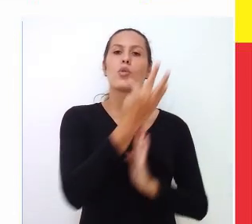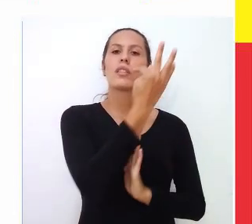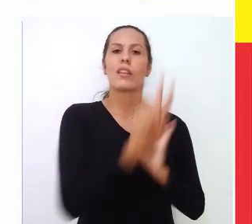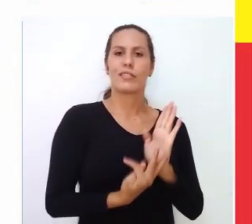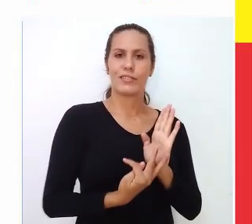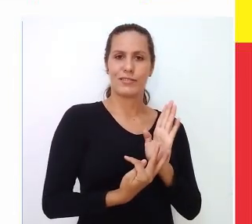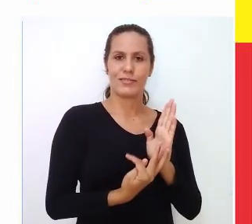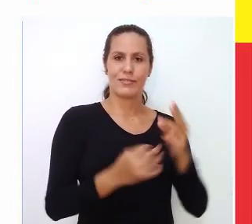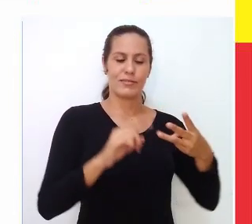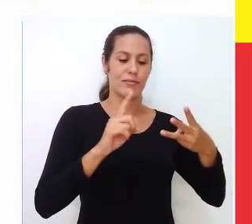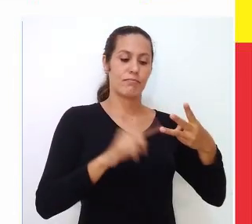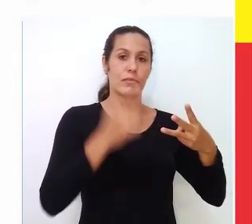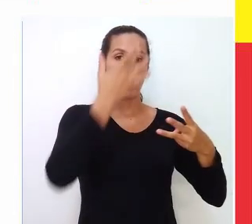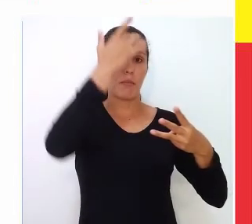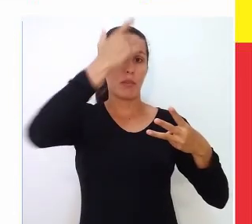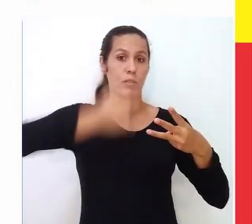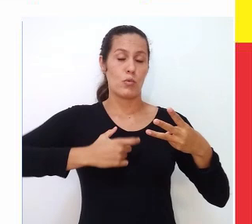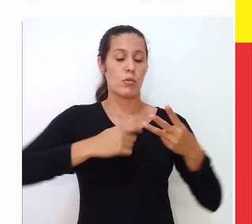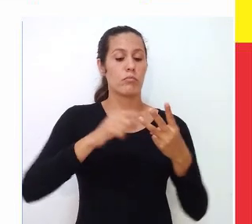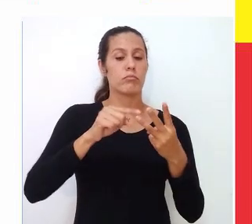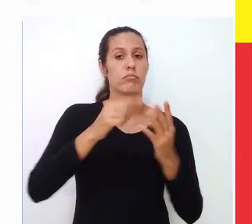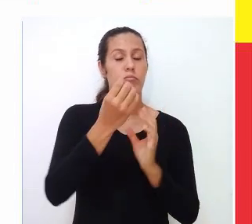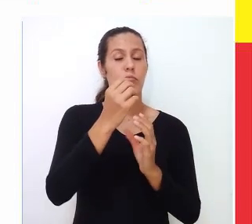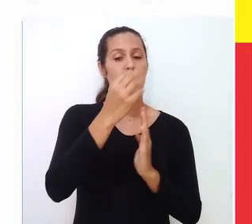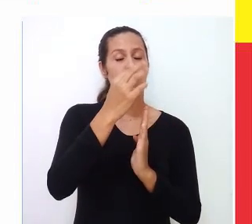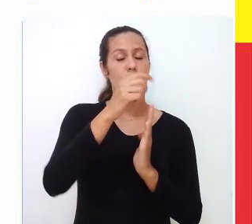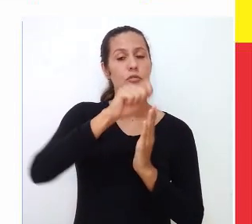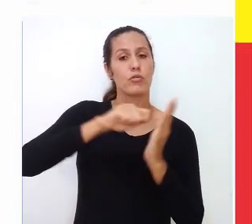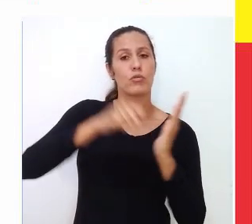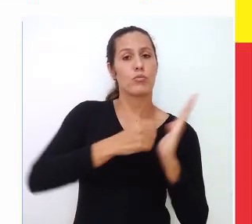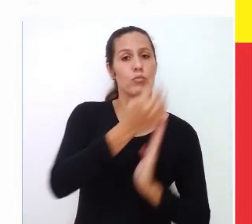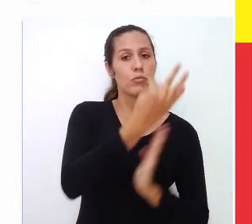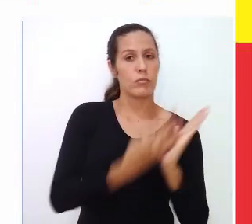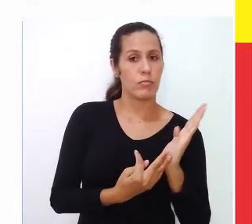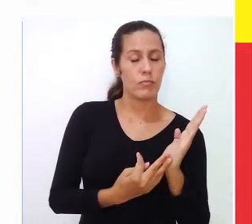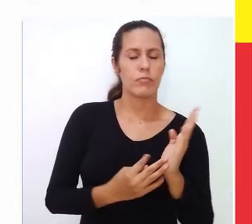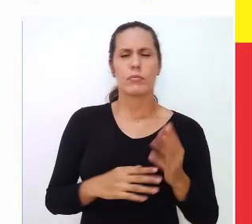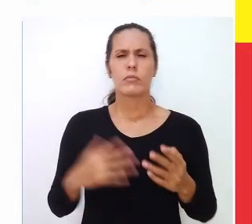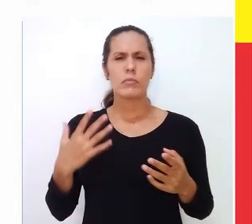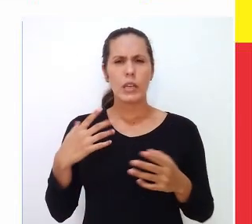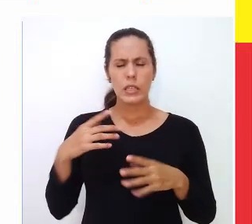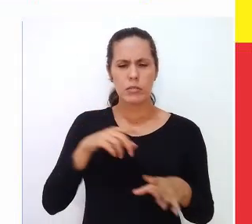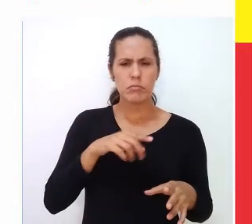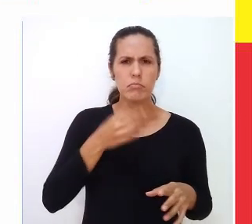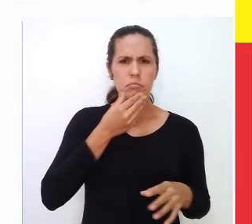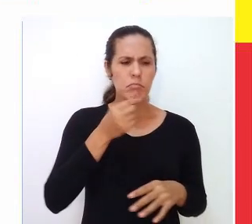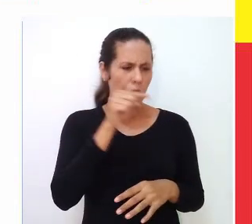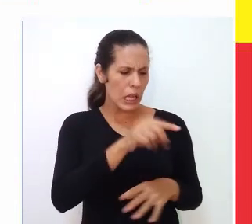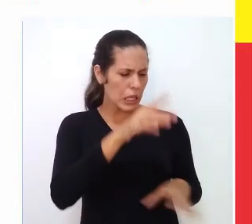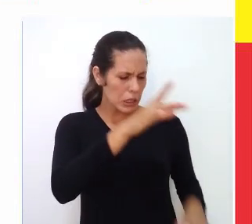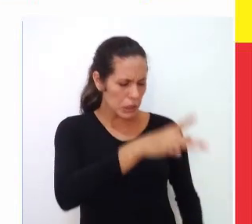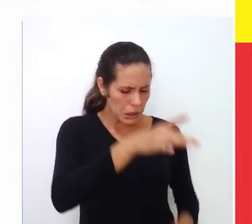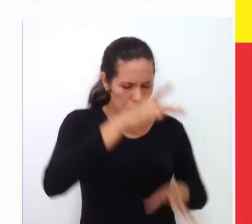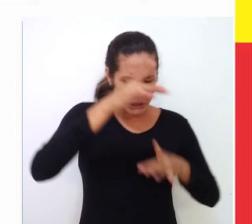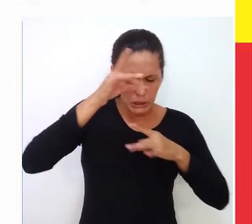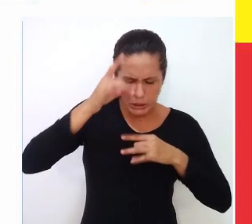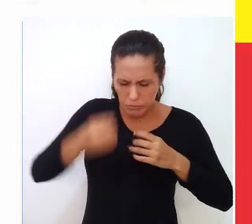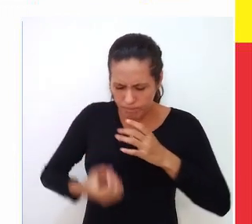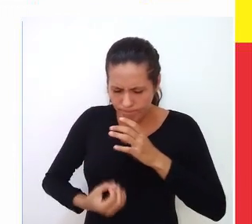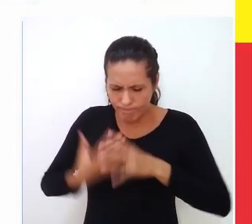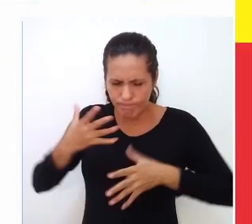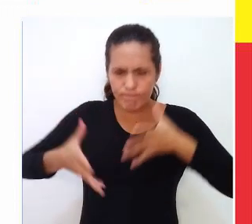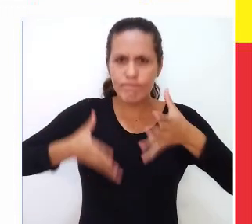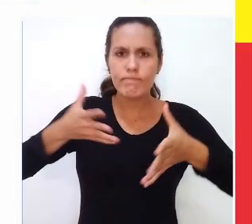Então, quando a ação dramática acontece, depois dessa atitude do sacerdote